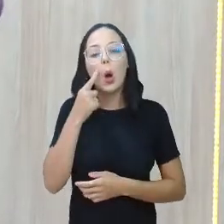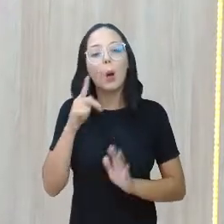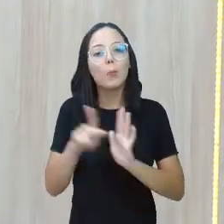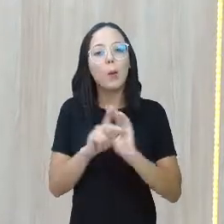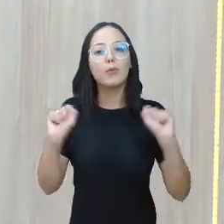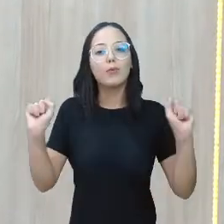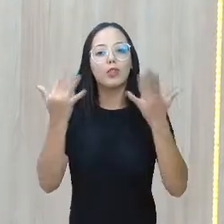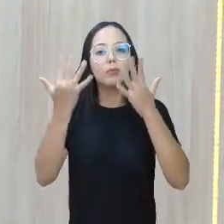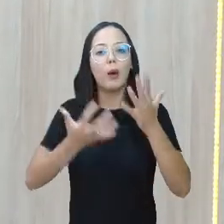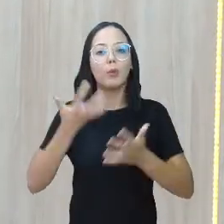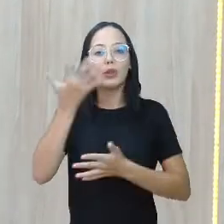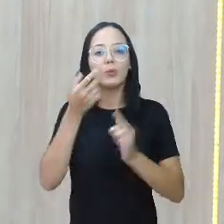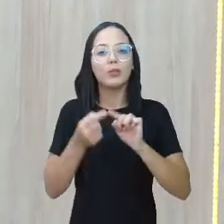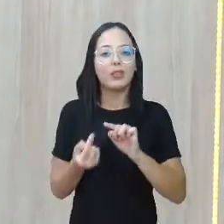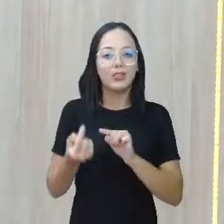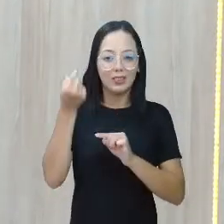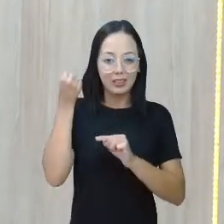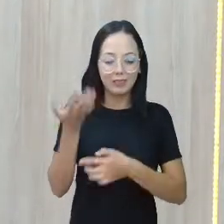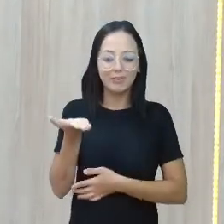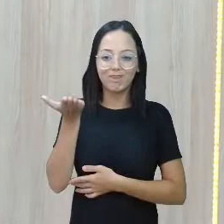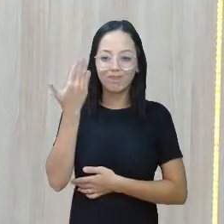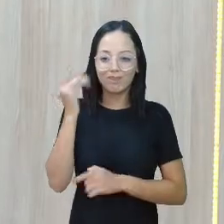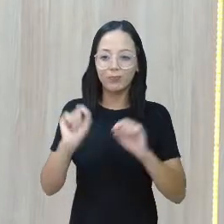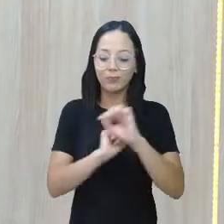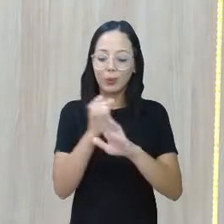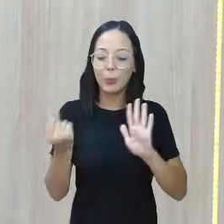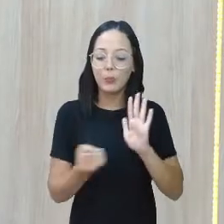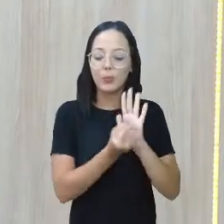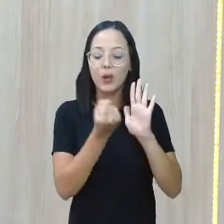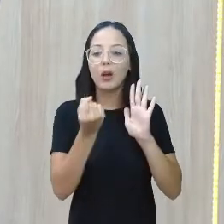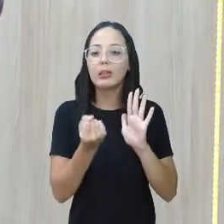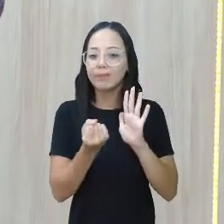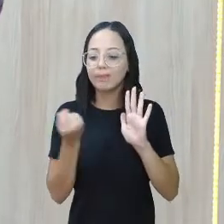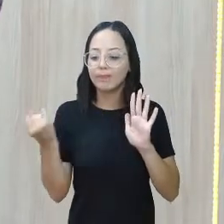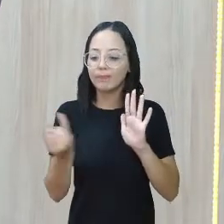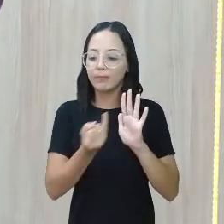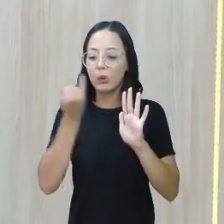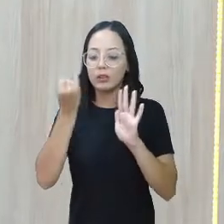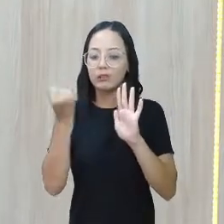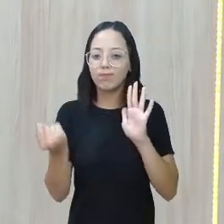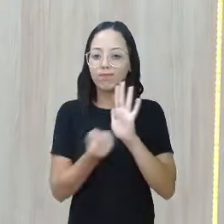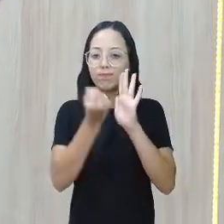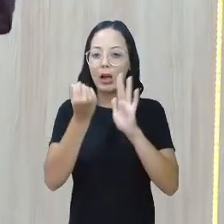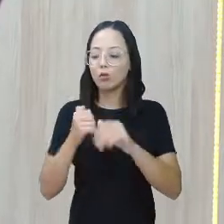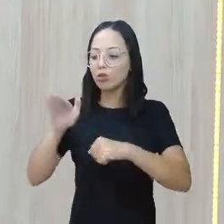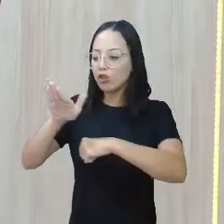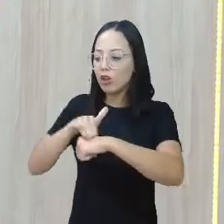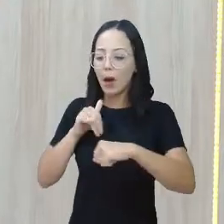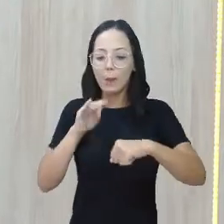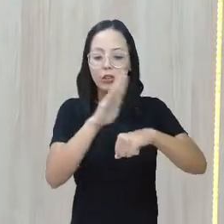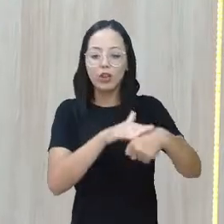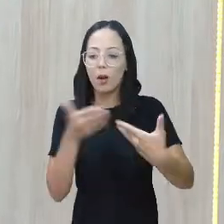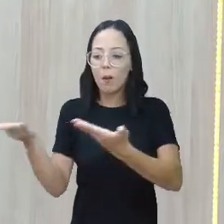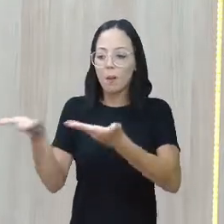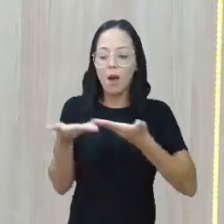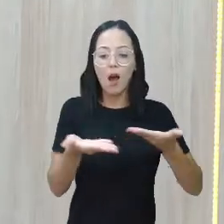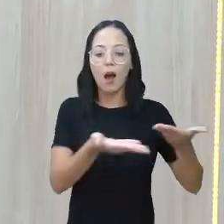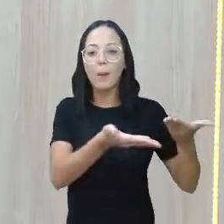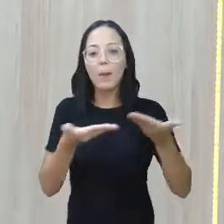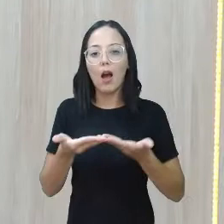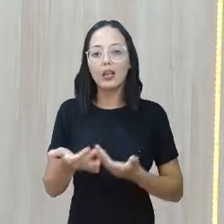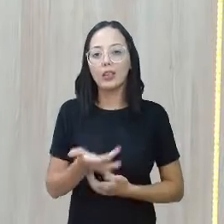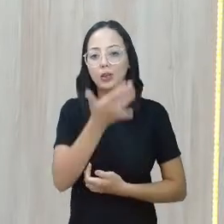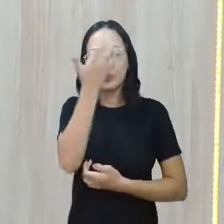época e realmente foi um marco muito importante, um chamamento das pessoas